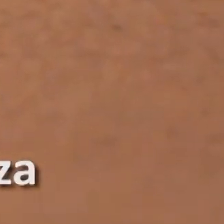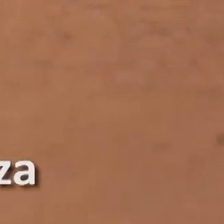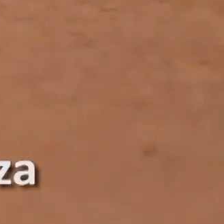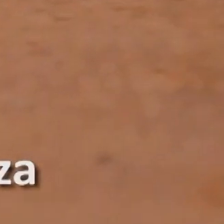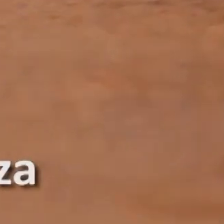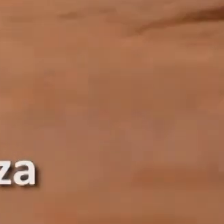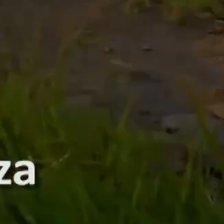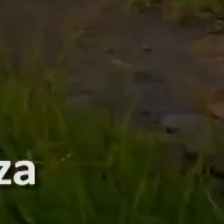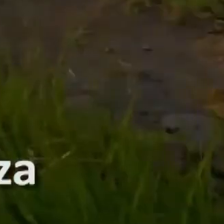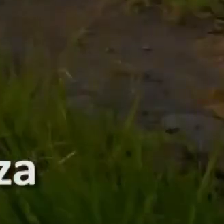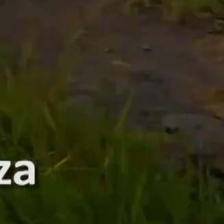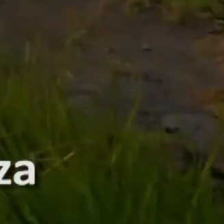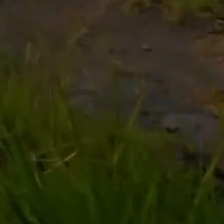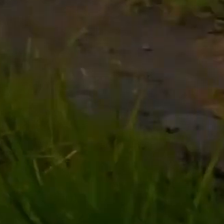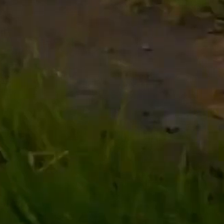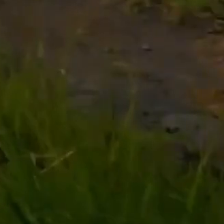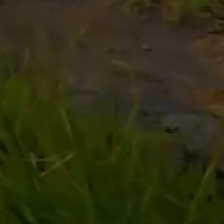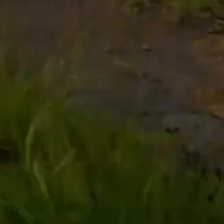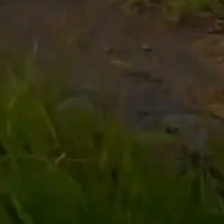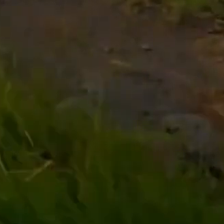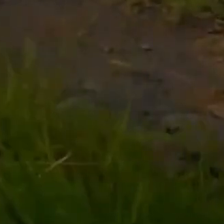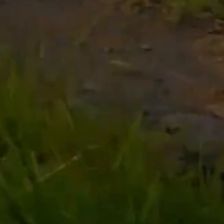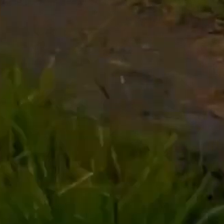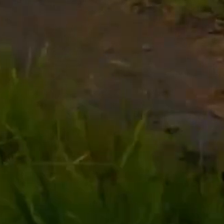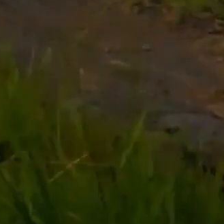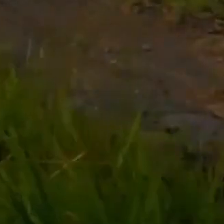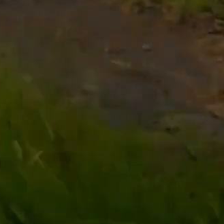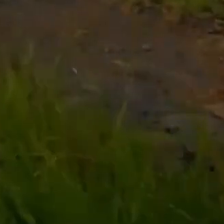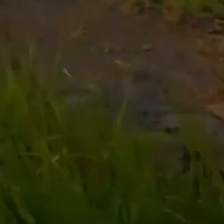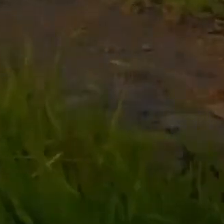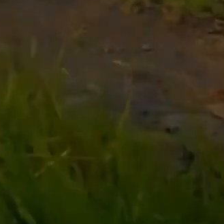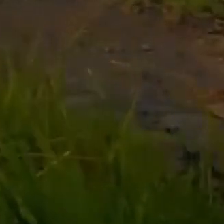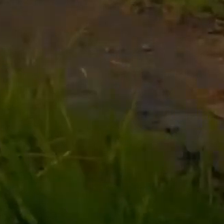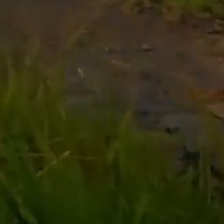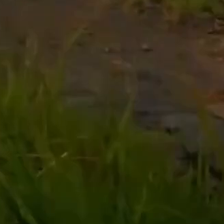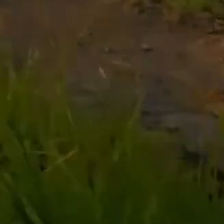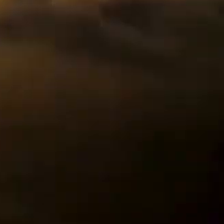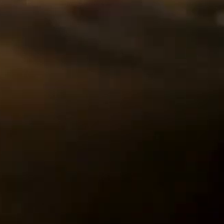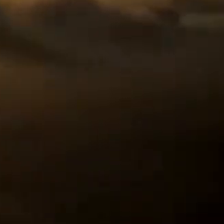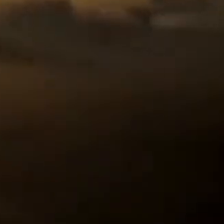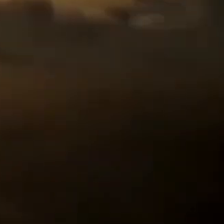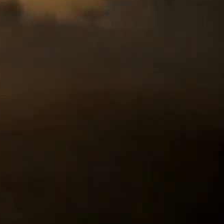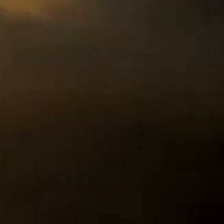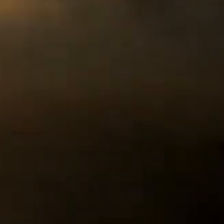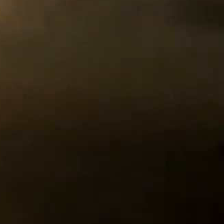espelha essa grandeza, terra dourada, entre outras mil